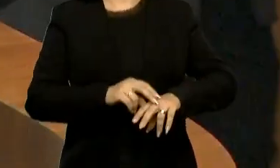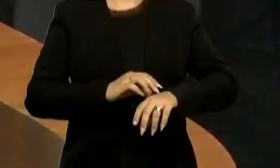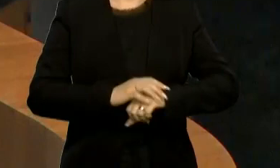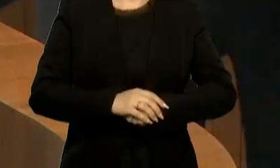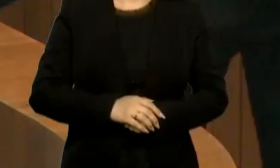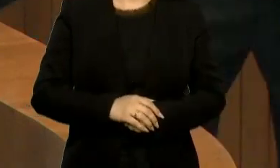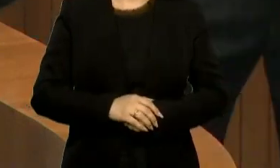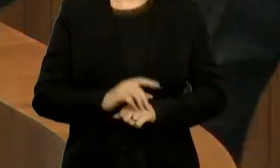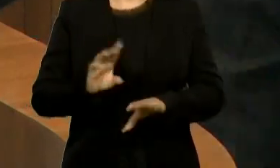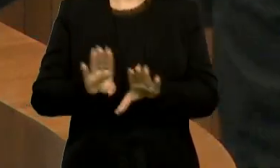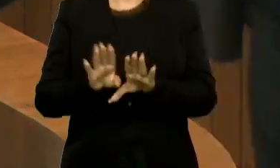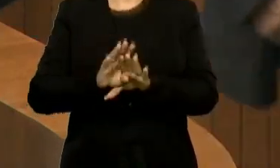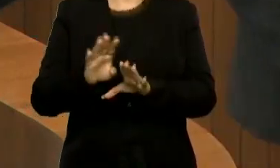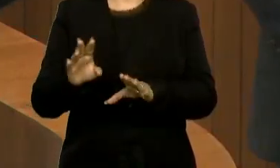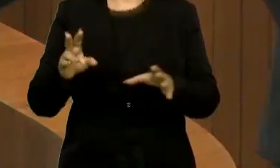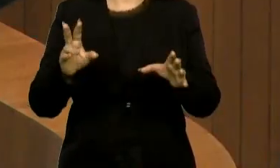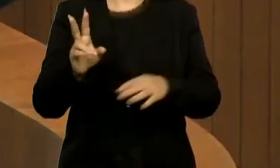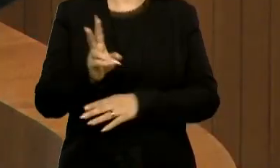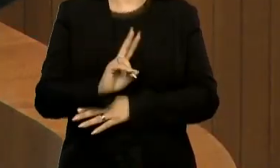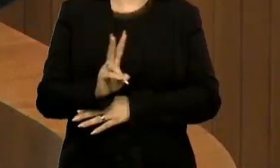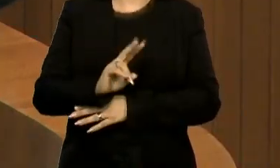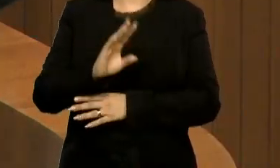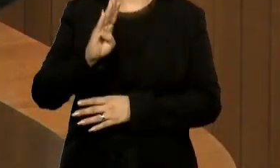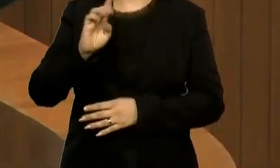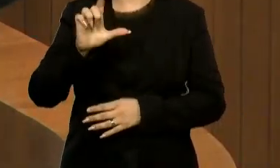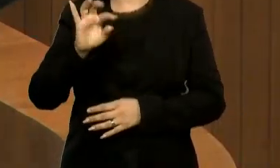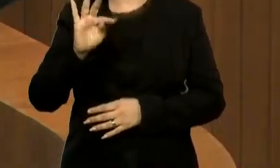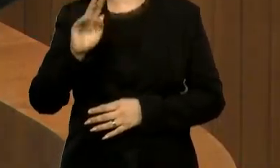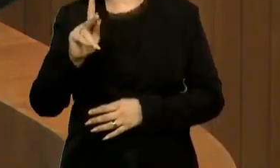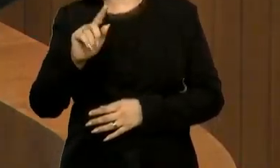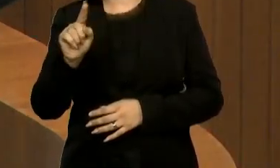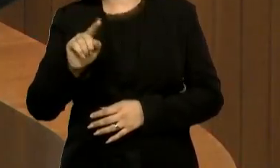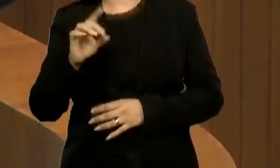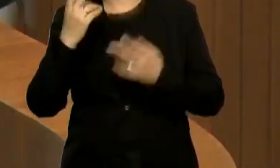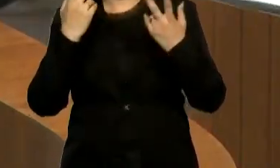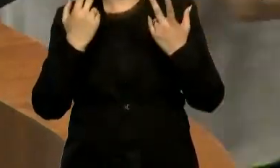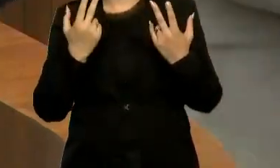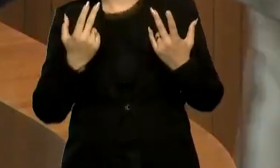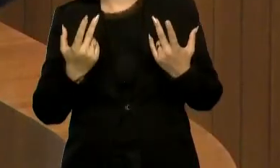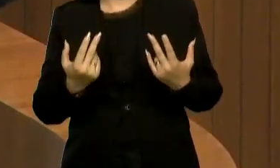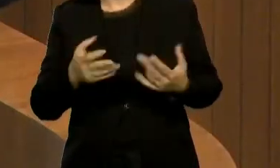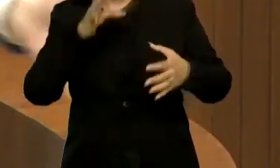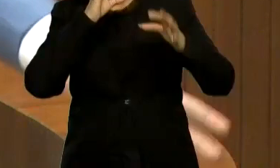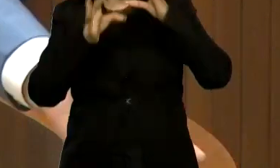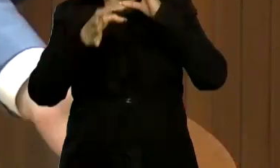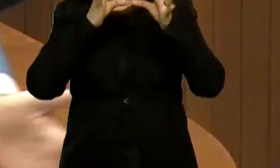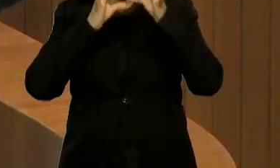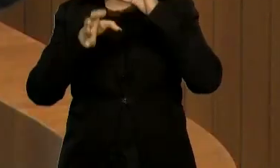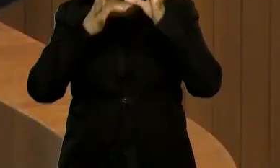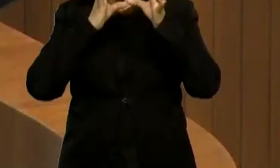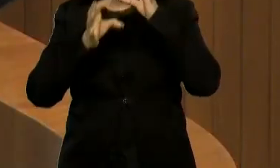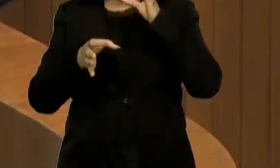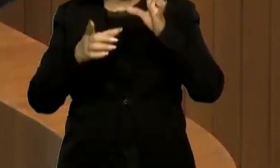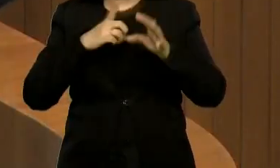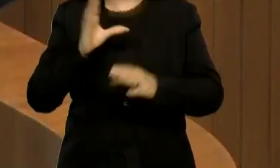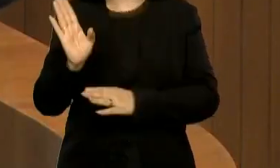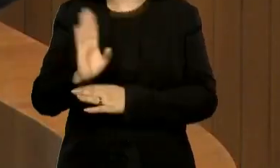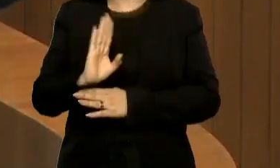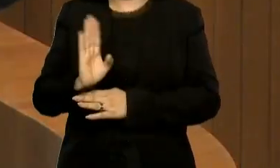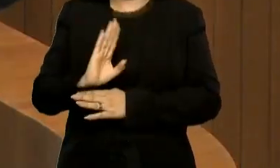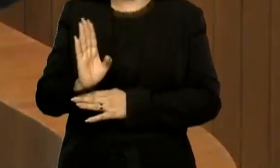esse afã de atacar e, naturalmente, tem um vídeo,